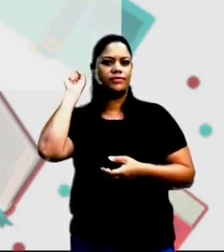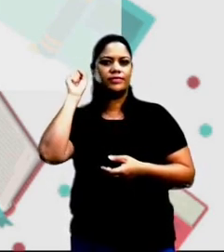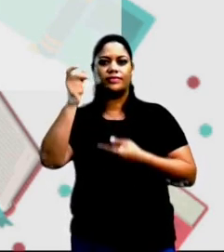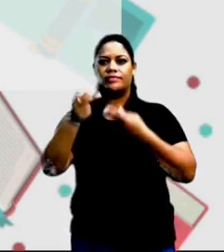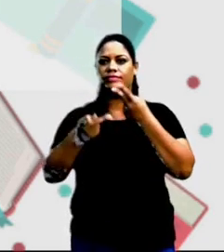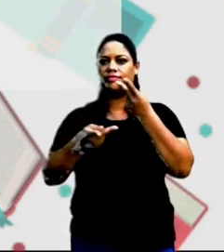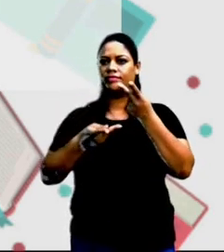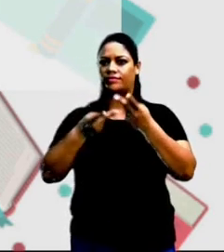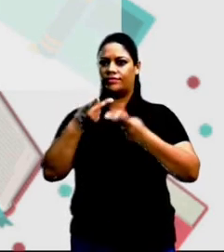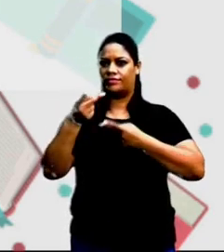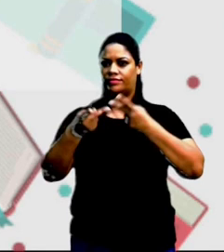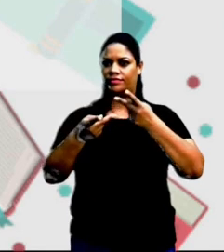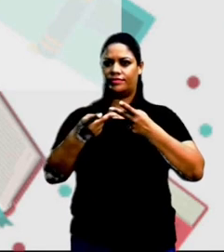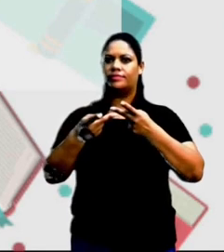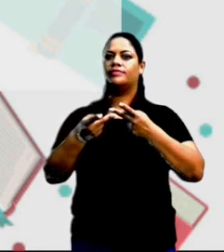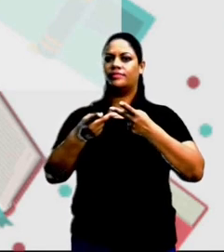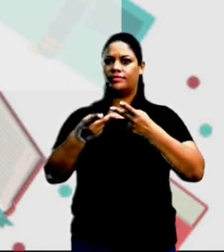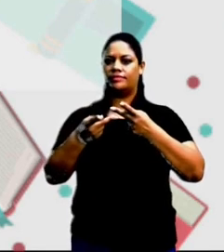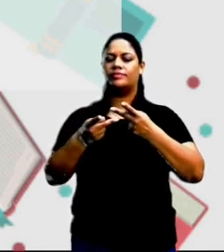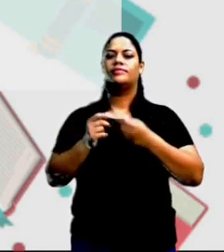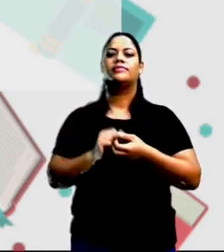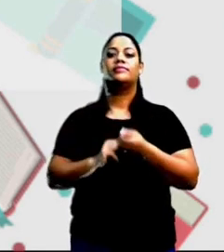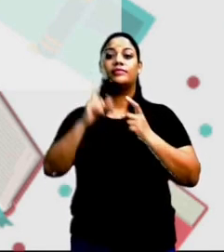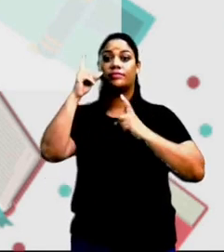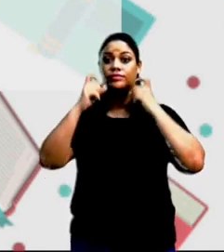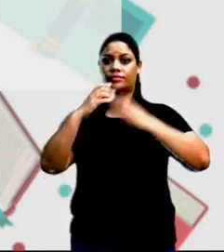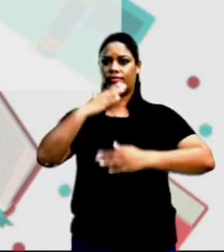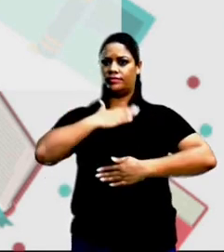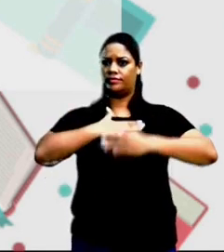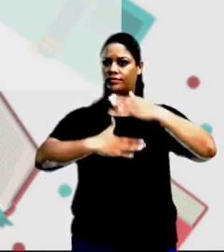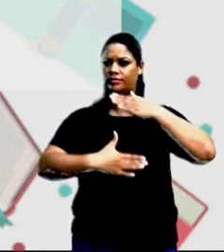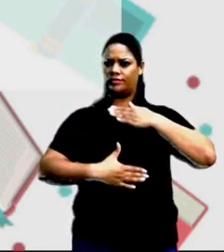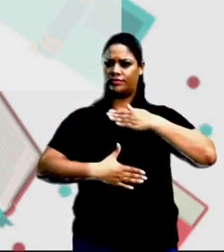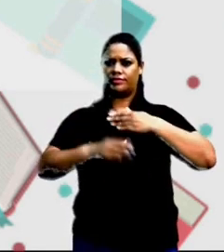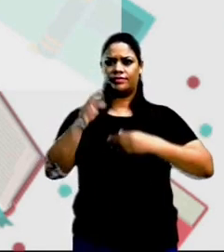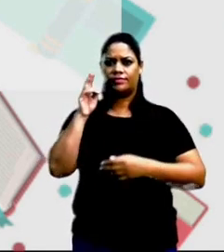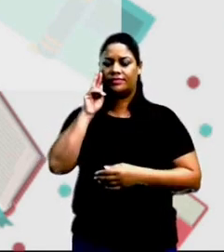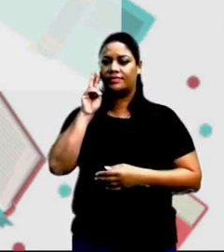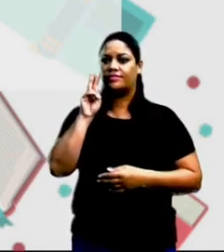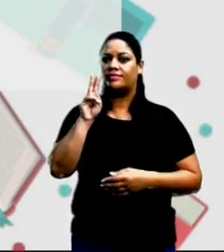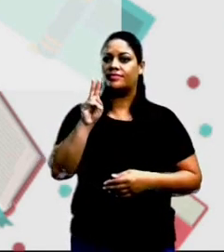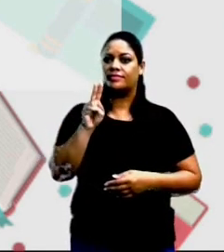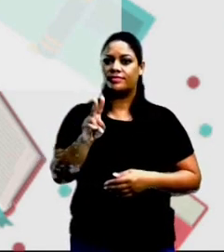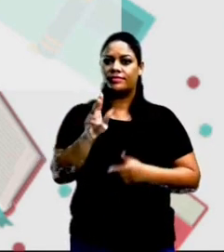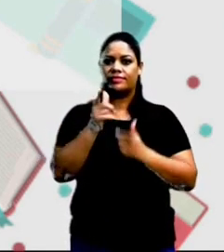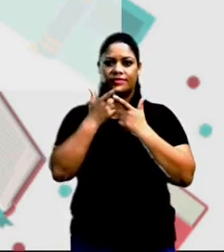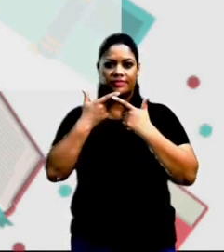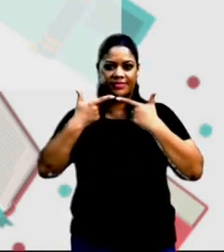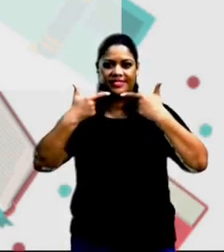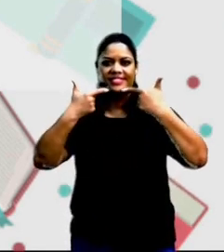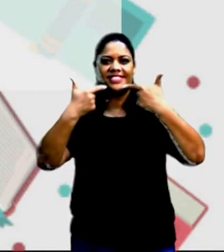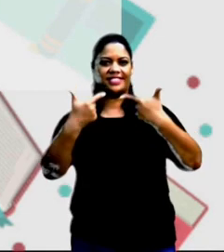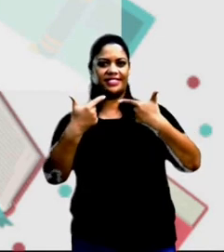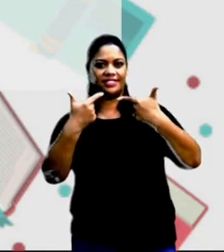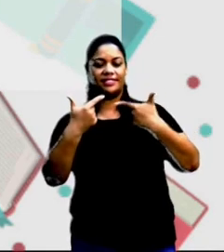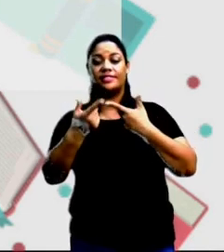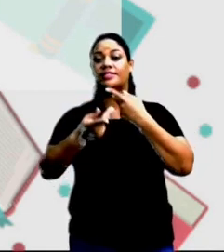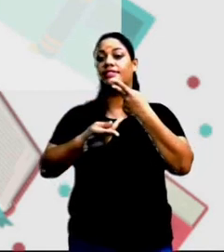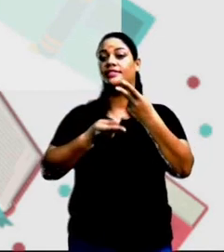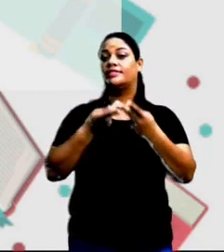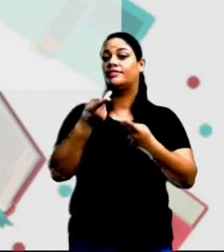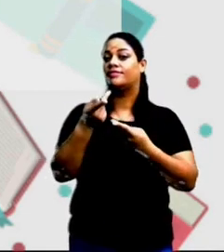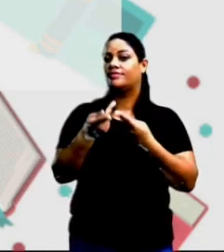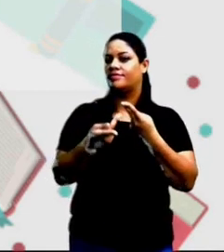a expressão corporal, o olhar, os risos, a